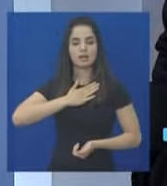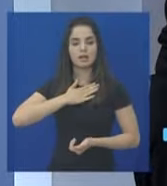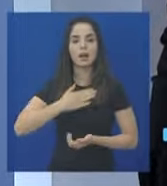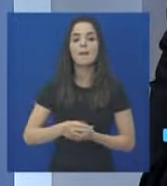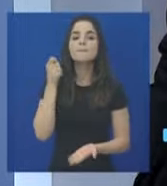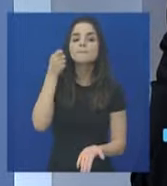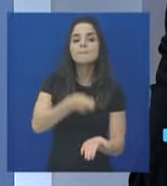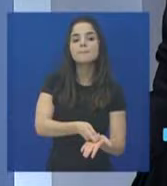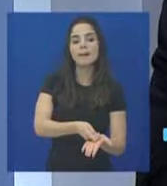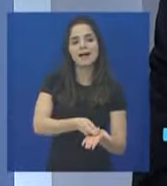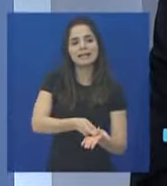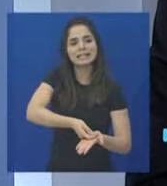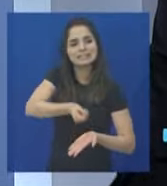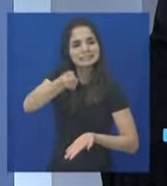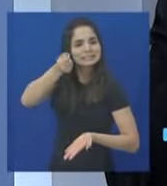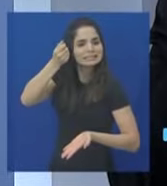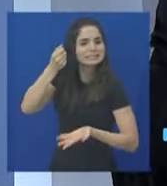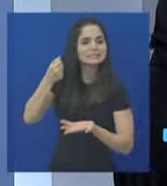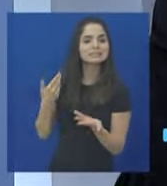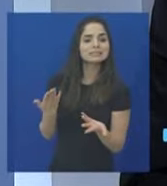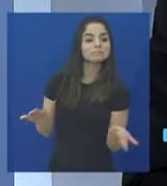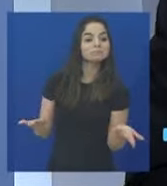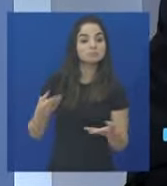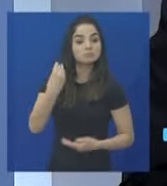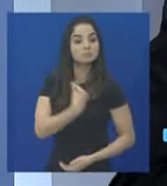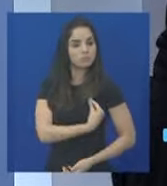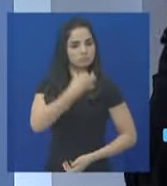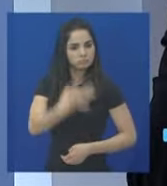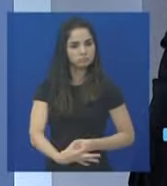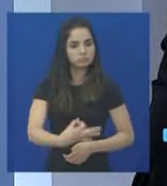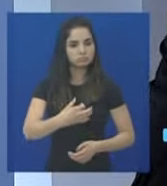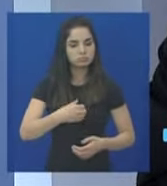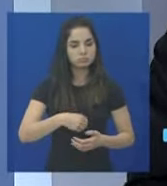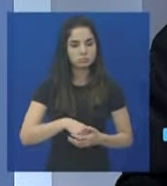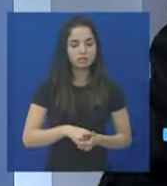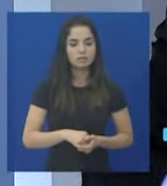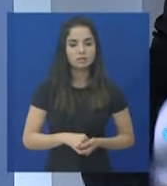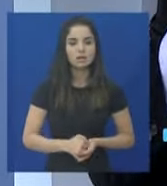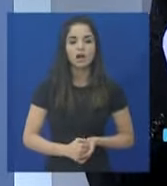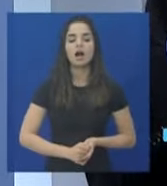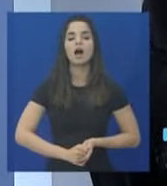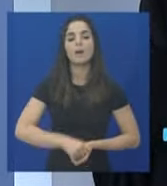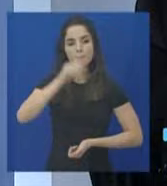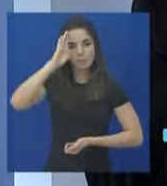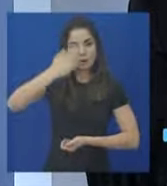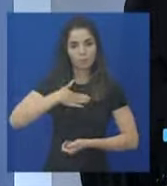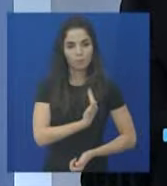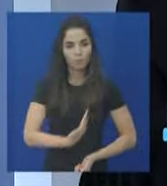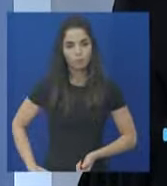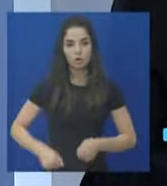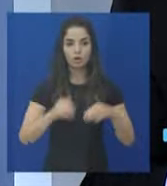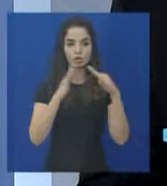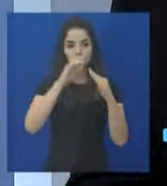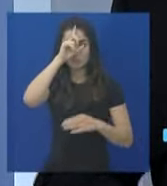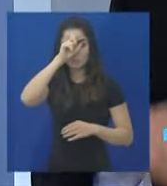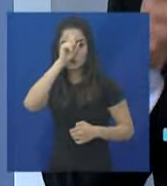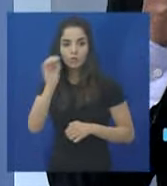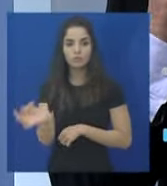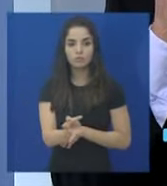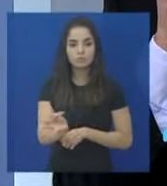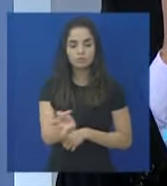pagar o atrasado do funcionalismo e colocar o salário em dia. Prioridade no meu governo vai ser colocar os hospitais funcionando,